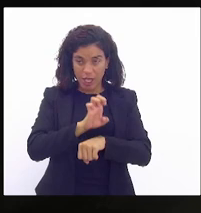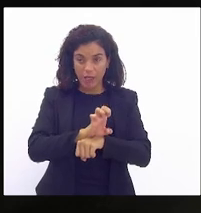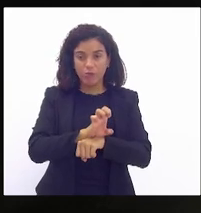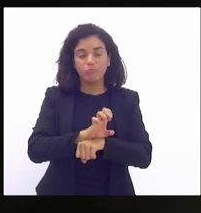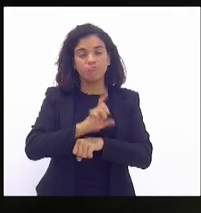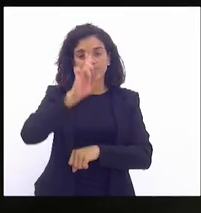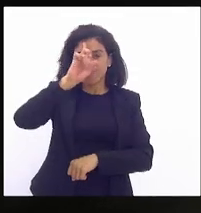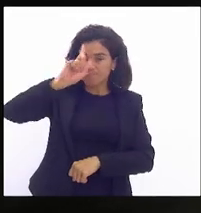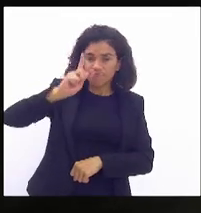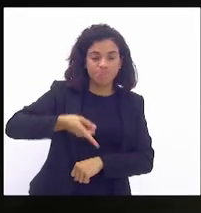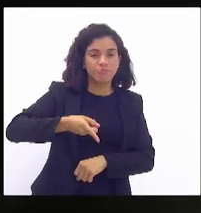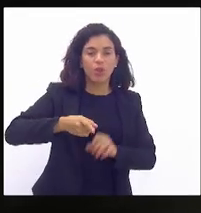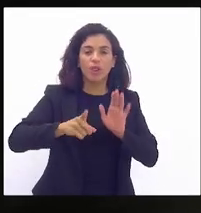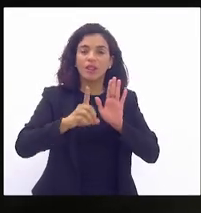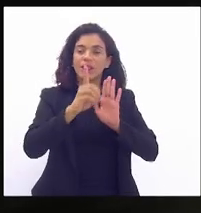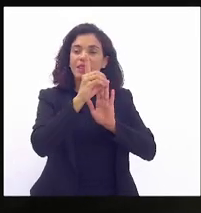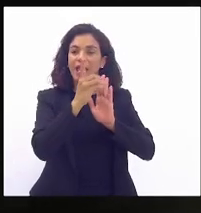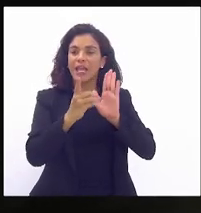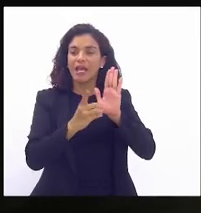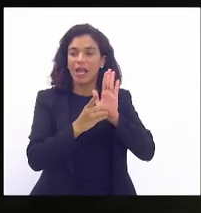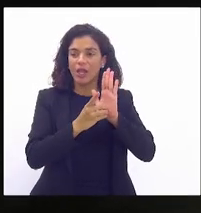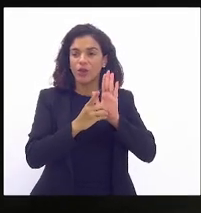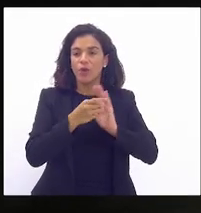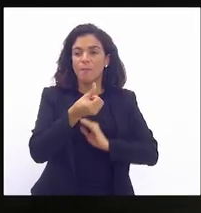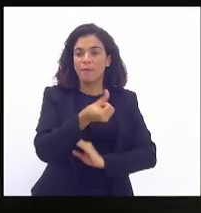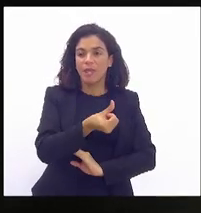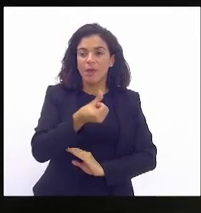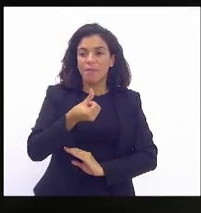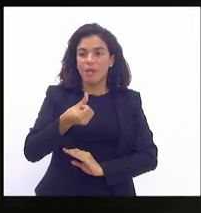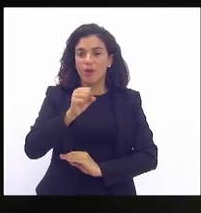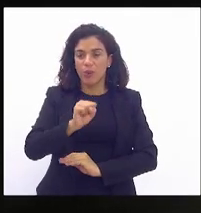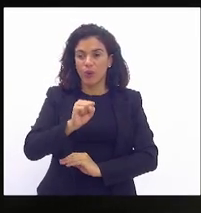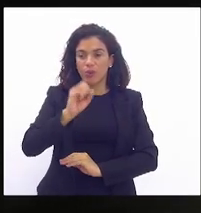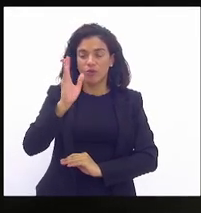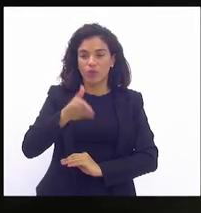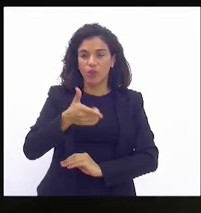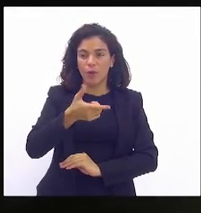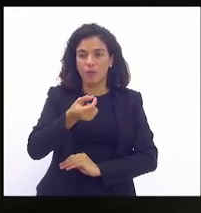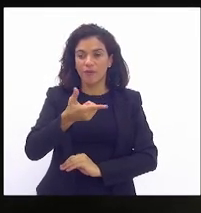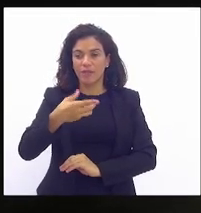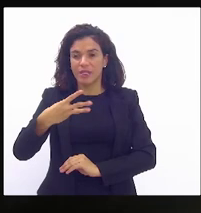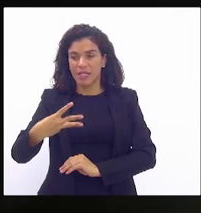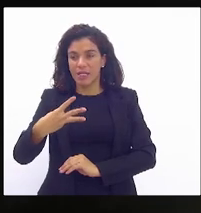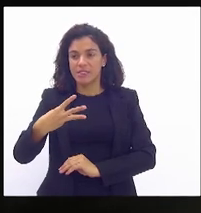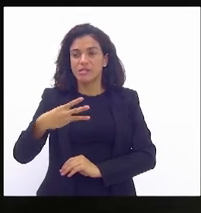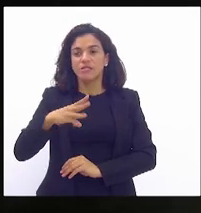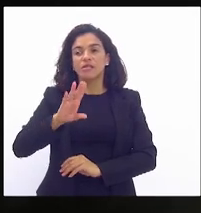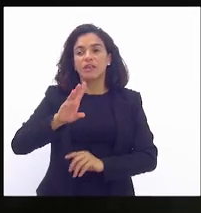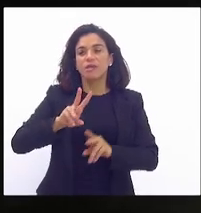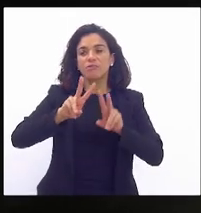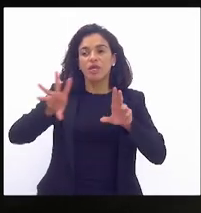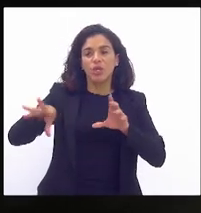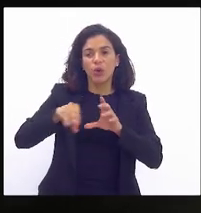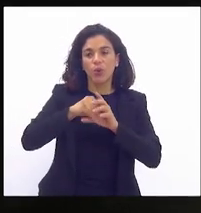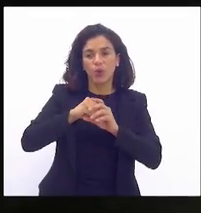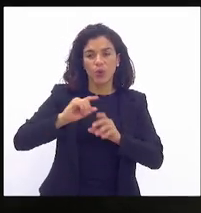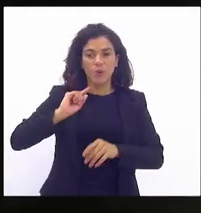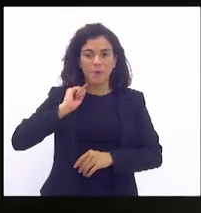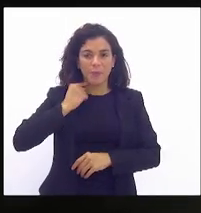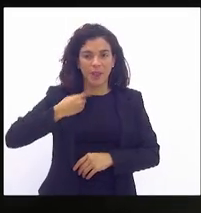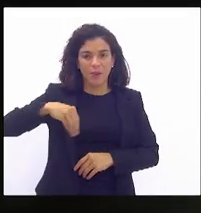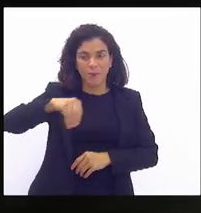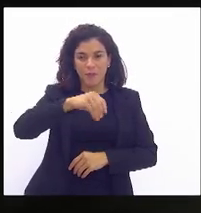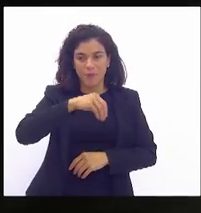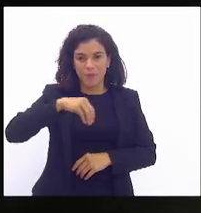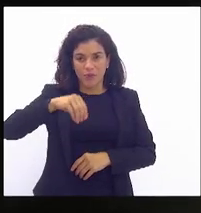estabeleceu o decreto 48668 de 2023, que instituiu o pó preto de novo no monitoramento da qualidade do ar. Pode passar, por